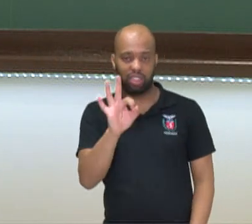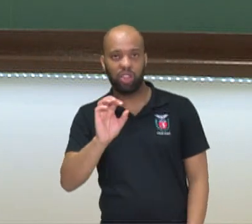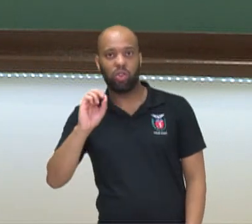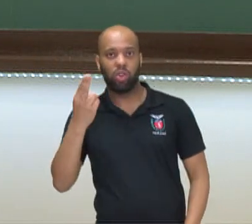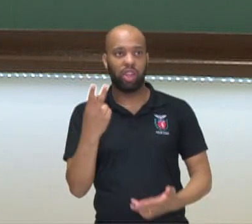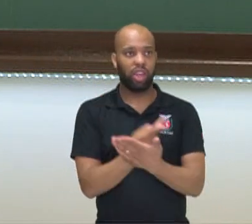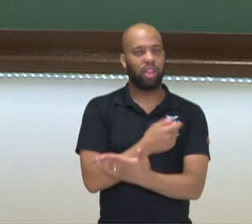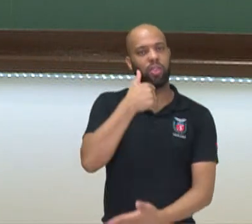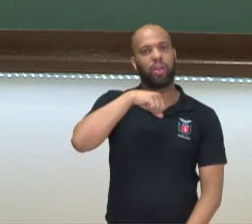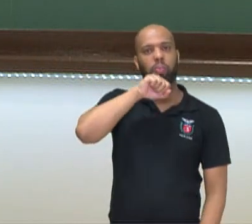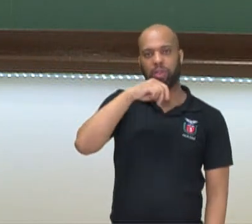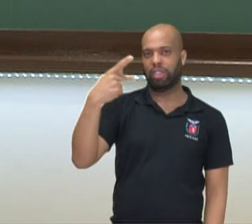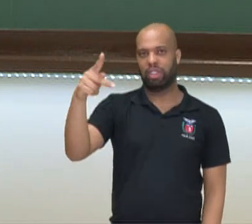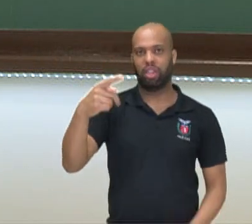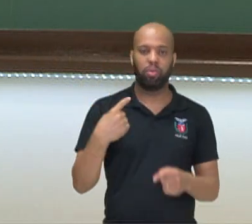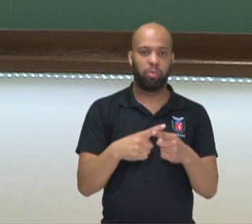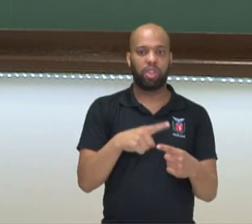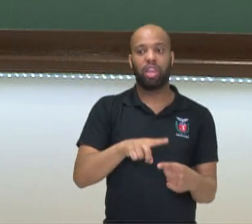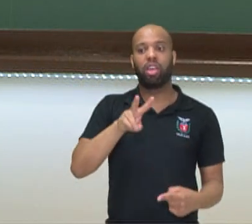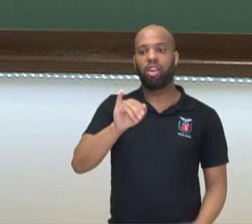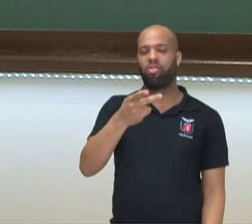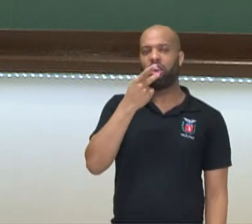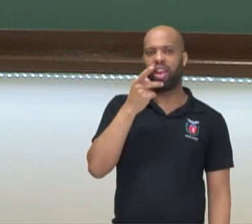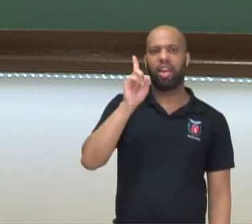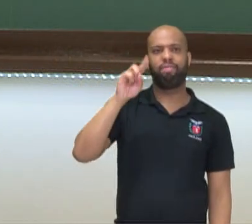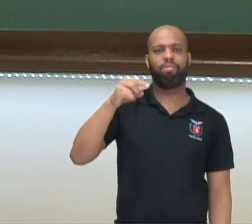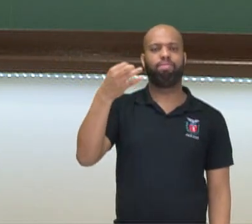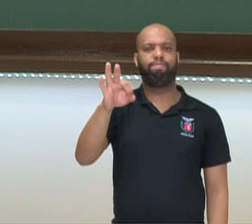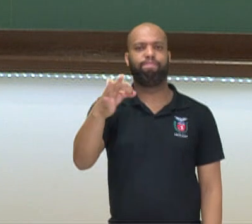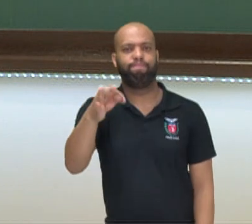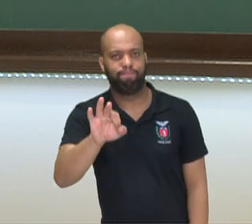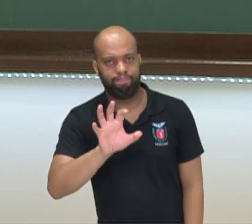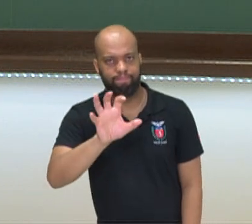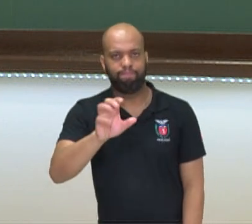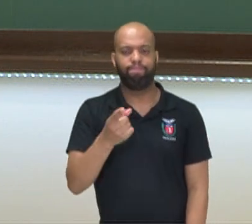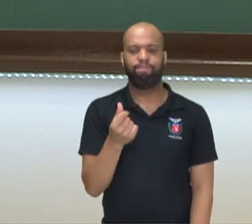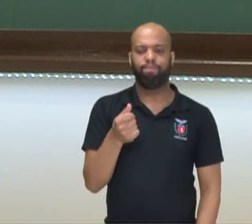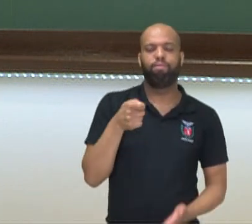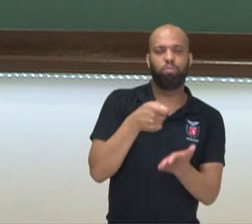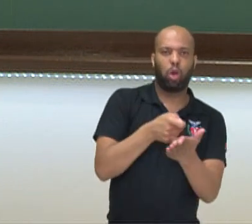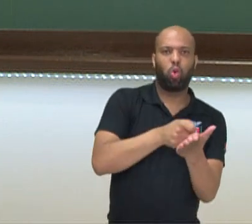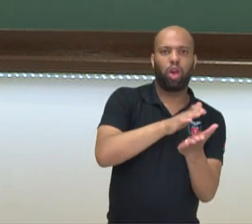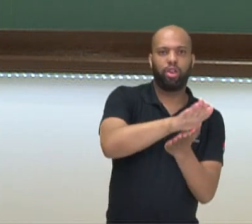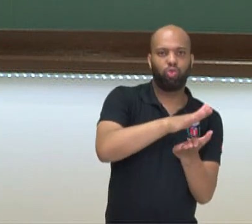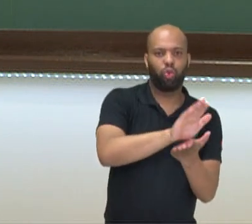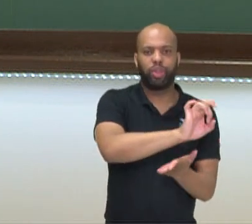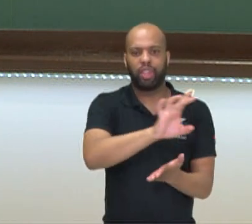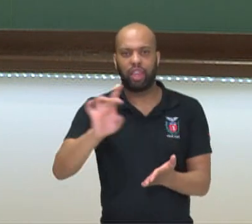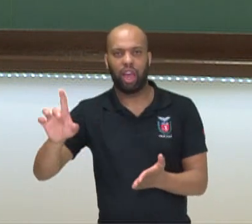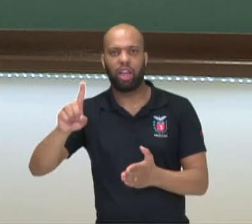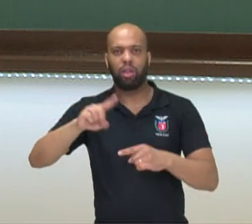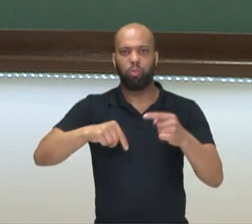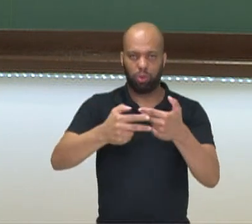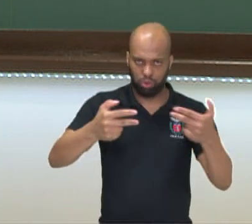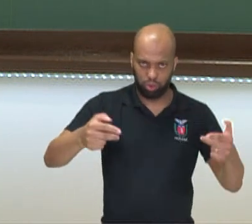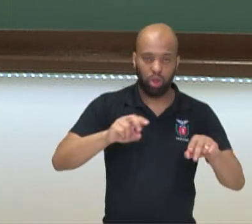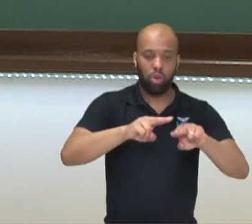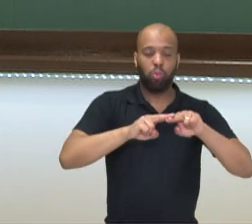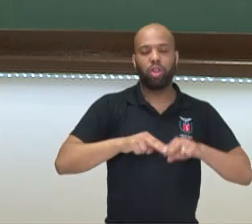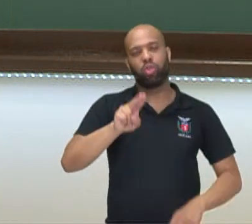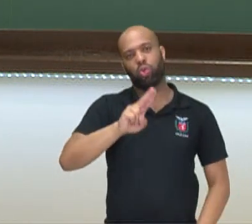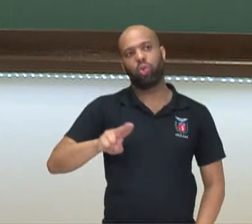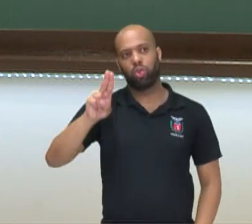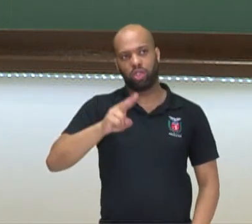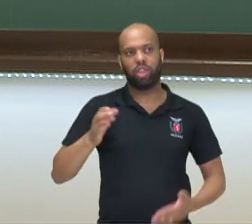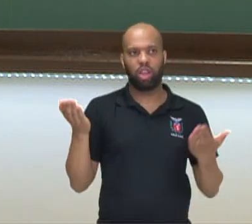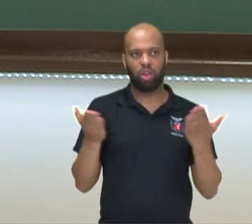não é a mãe dele. Ela que vai ter que dizer se foi esse valor que ela pagou ou não. Tá? Por isso que eu usei a palavra poderia. Na próxima